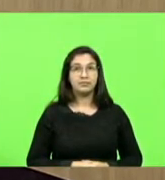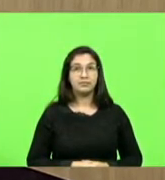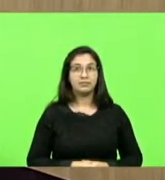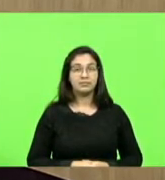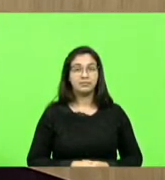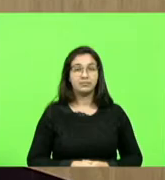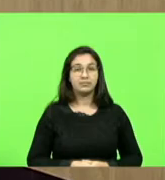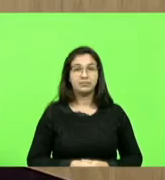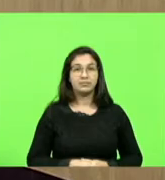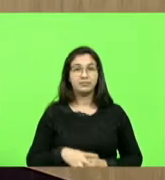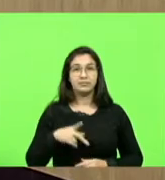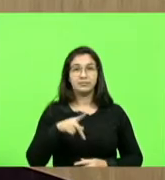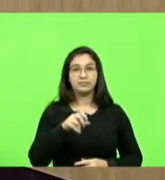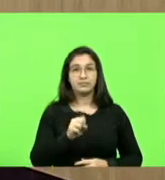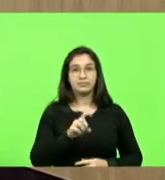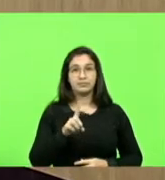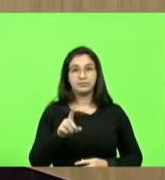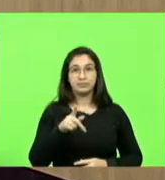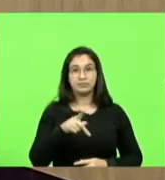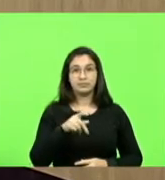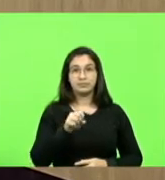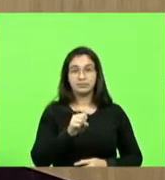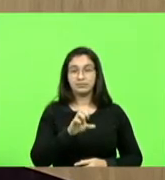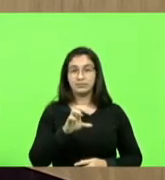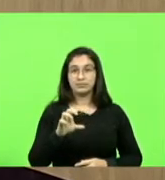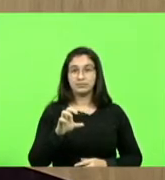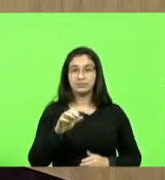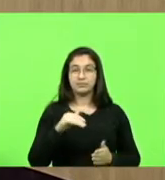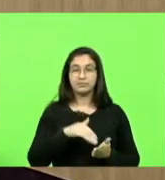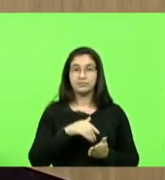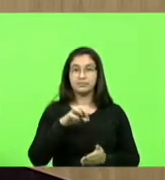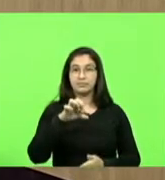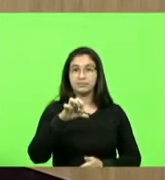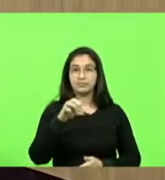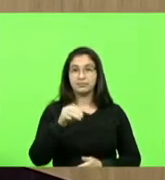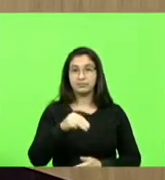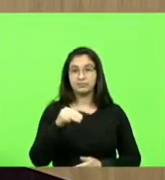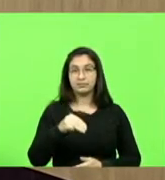Bloco PSD-PSC, por 9 minutos.